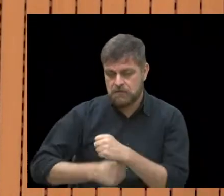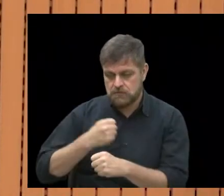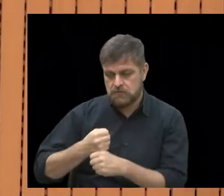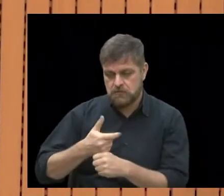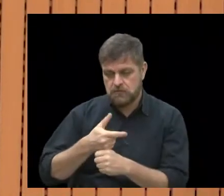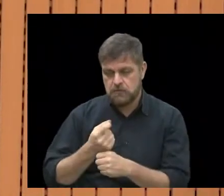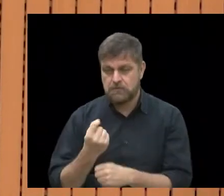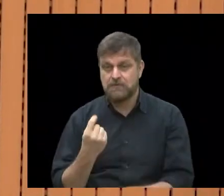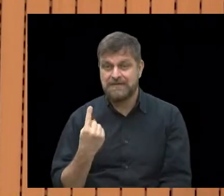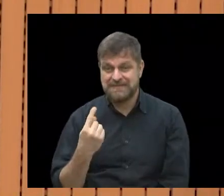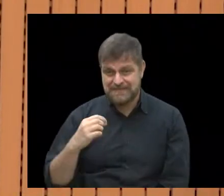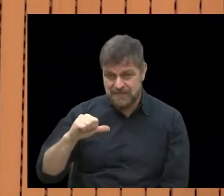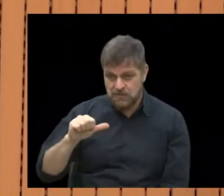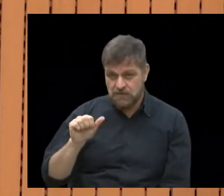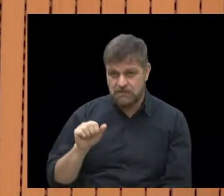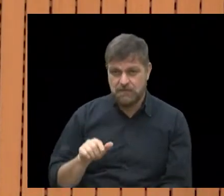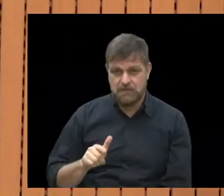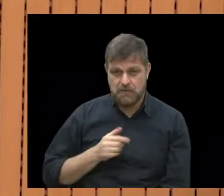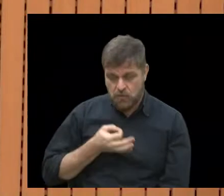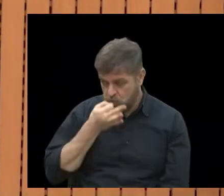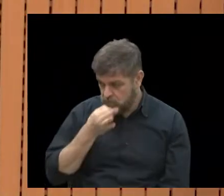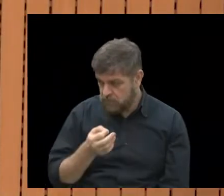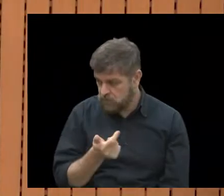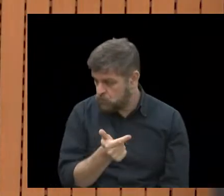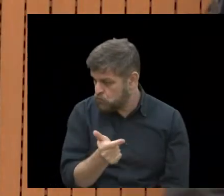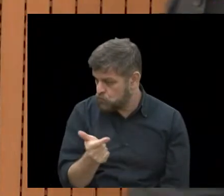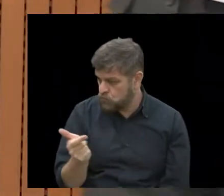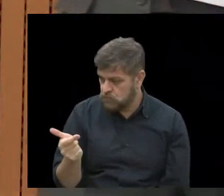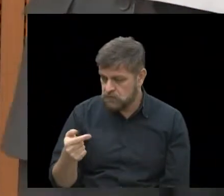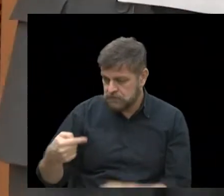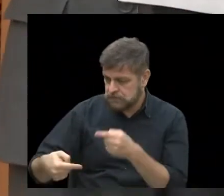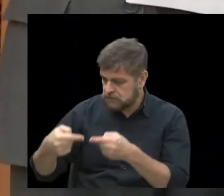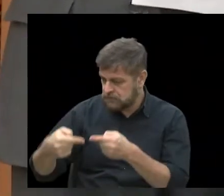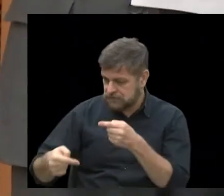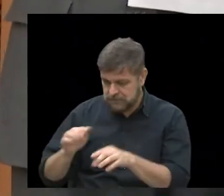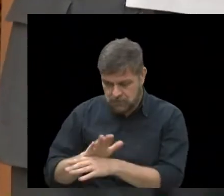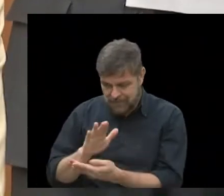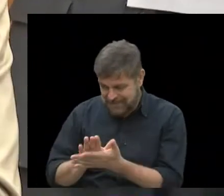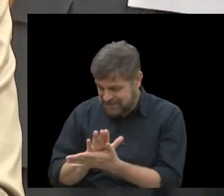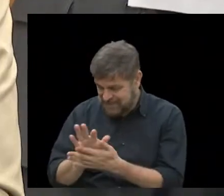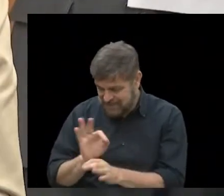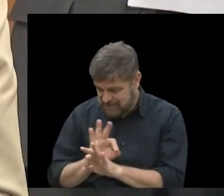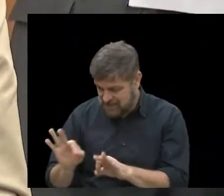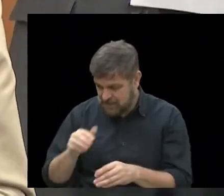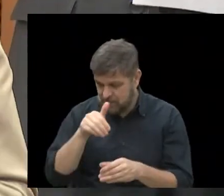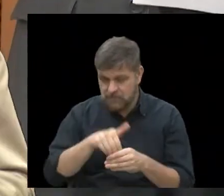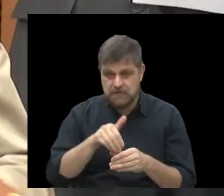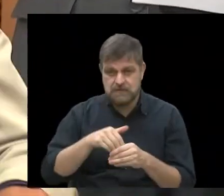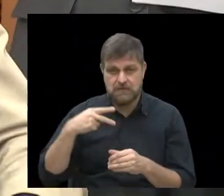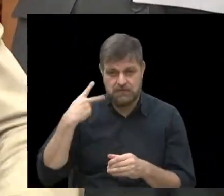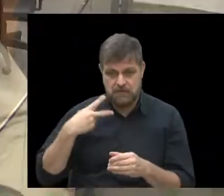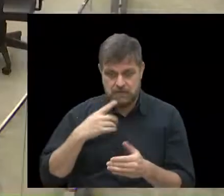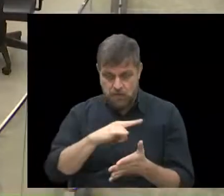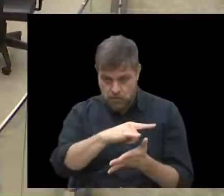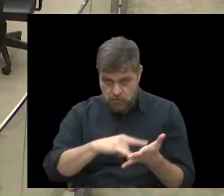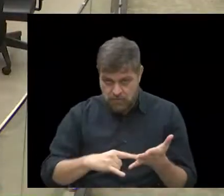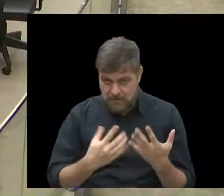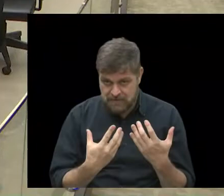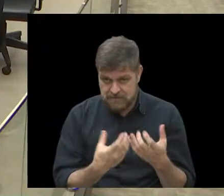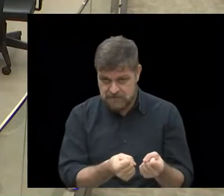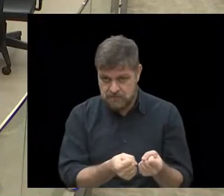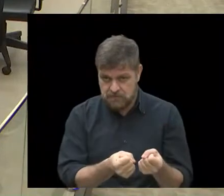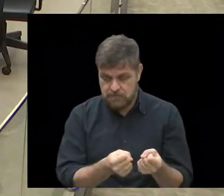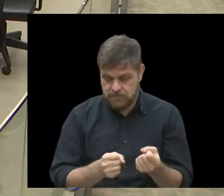2019. Não havendo vereadores a discutir, em votação, vereadores favoráveis permaneçam